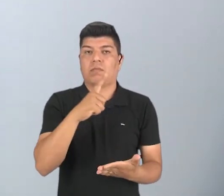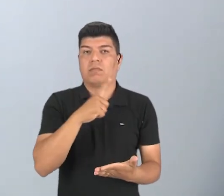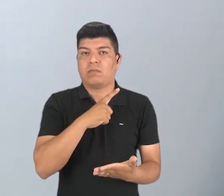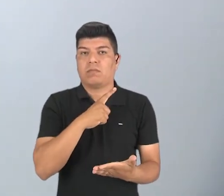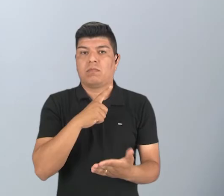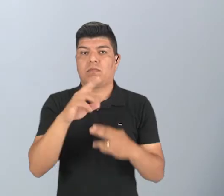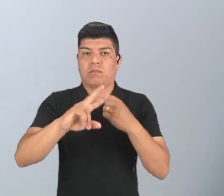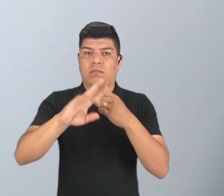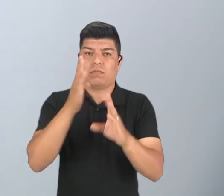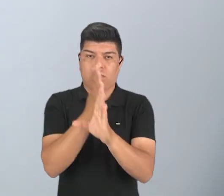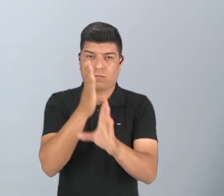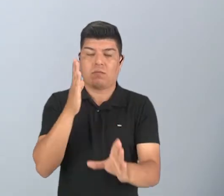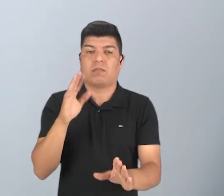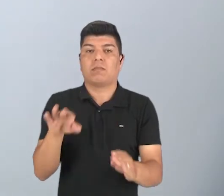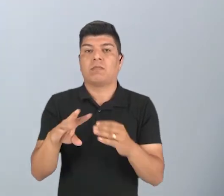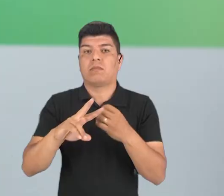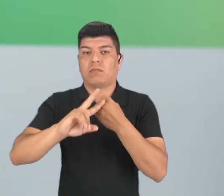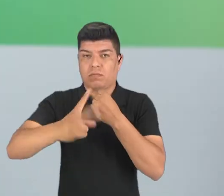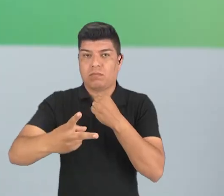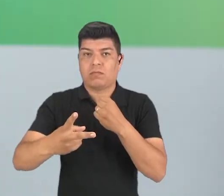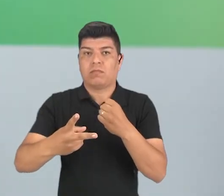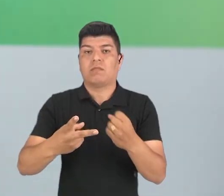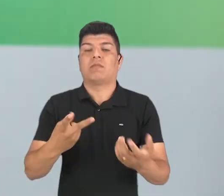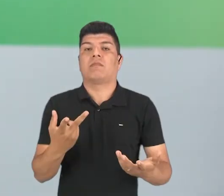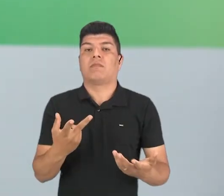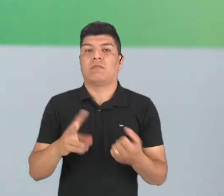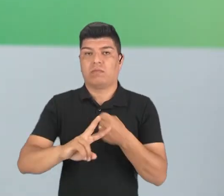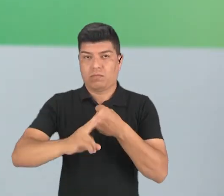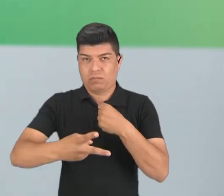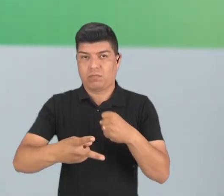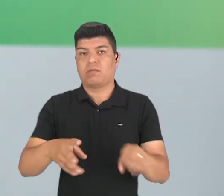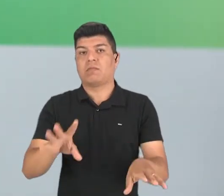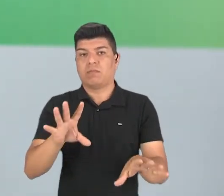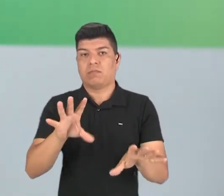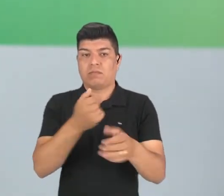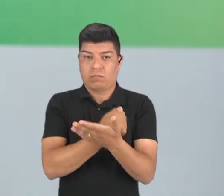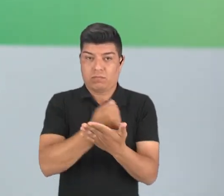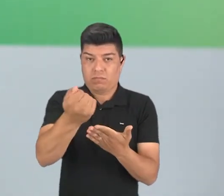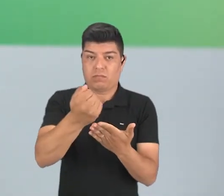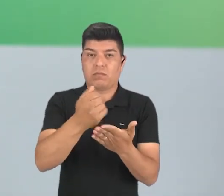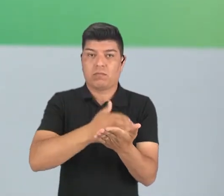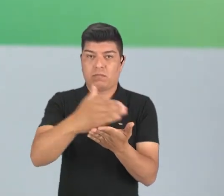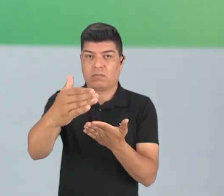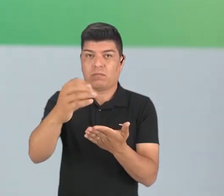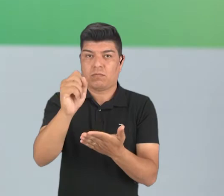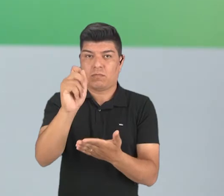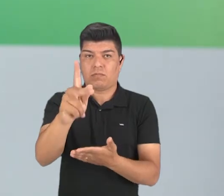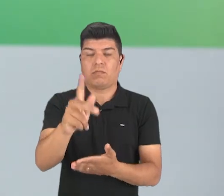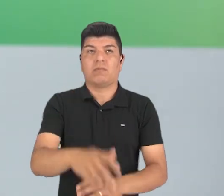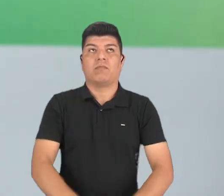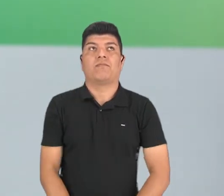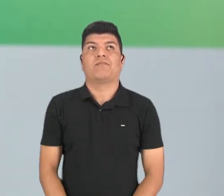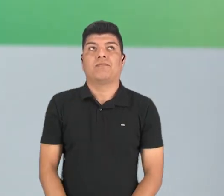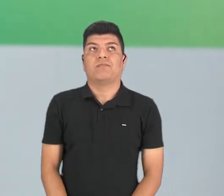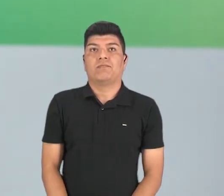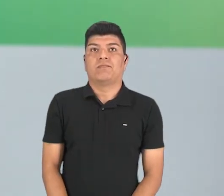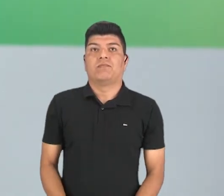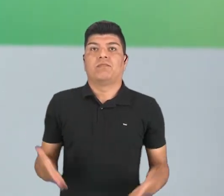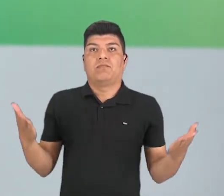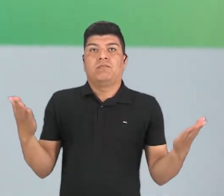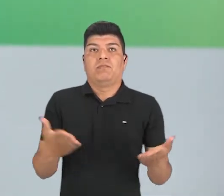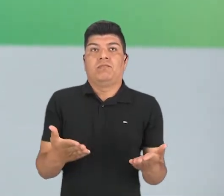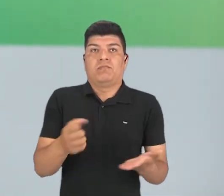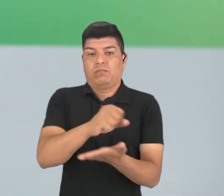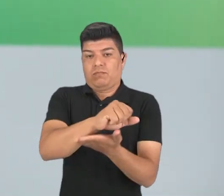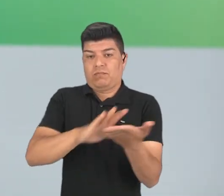uma causa e eu tenho um efeito, uma consequência daquela ação inicial. Certo, pessoal? Agora vamos